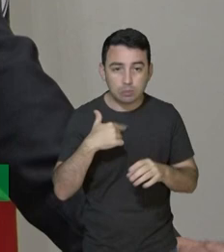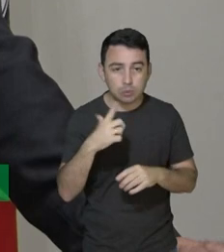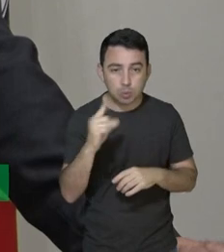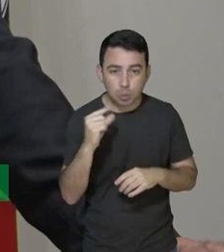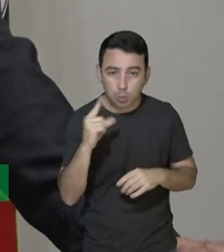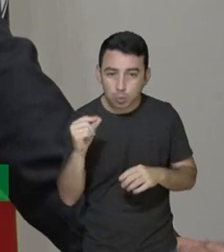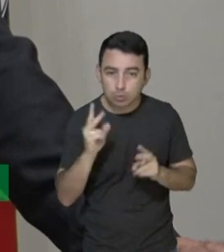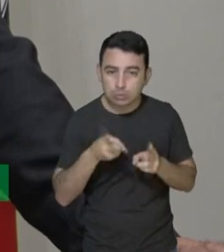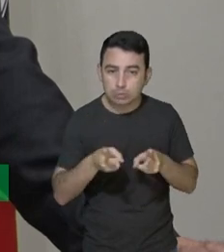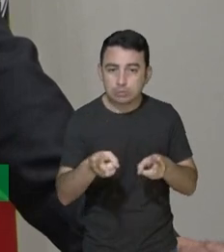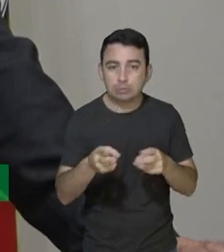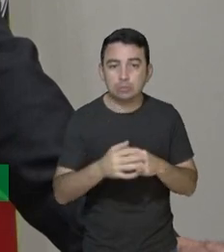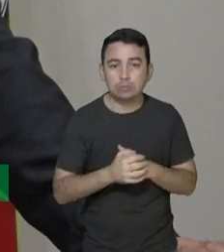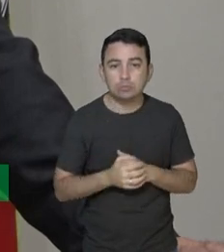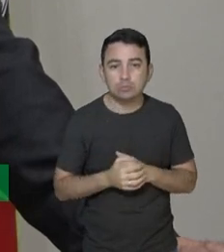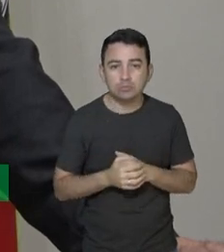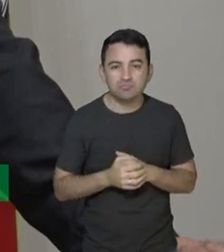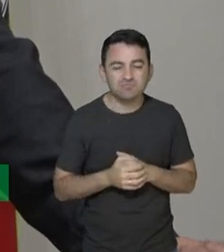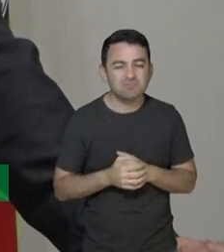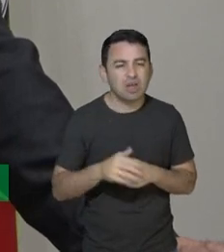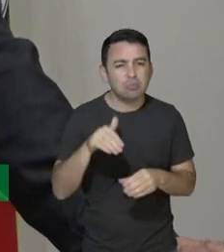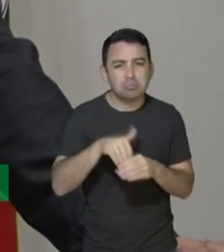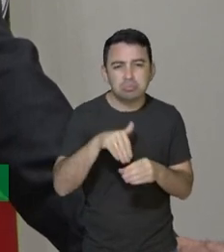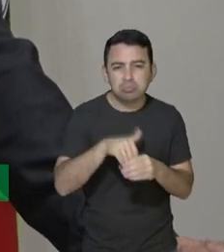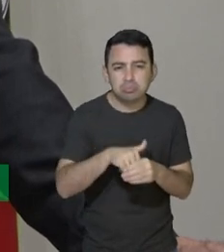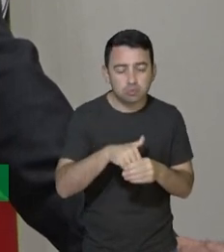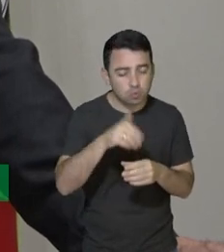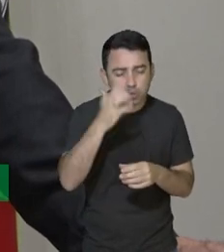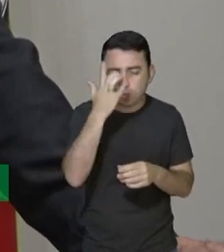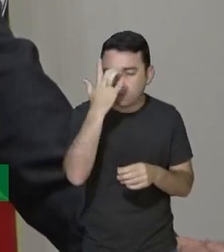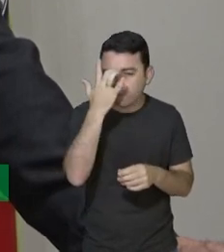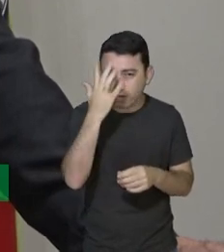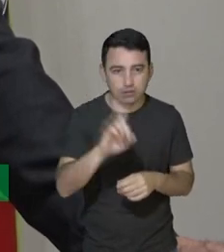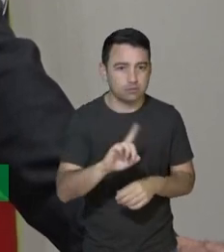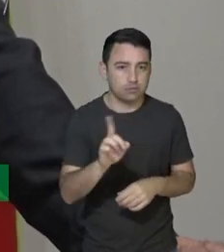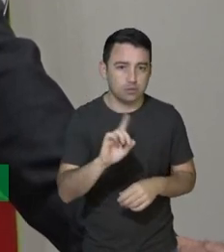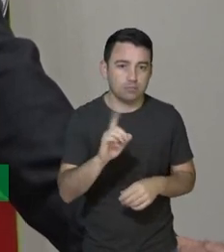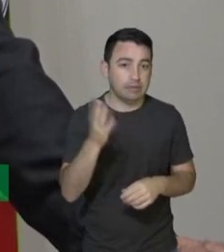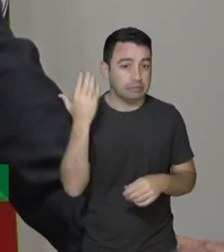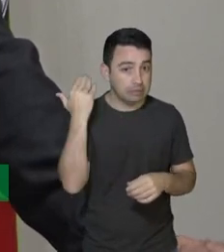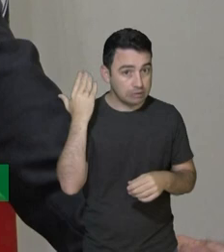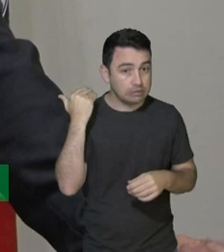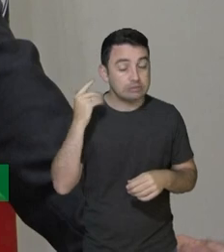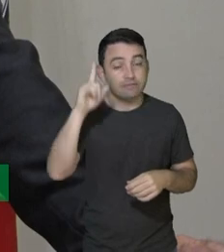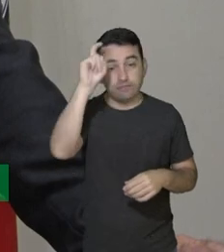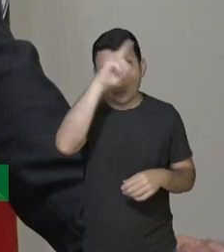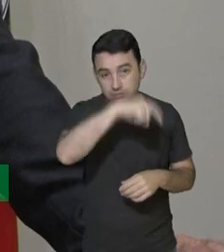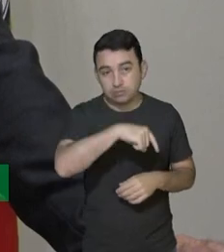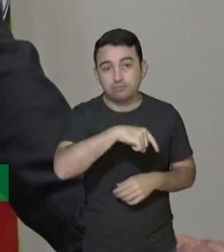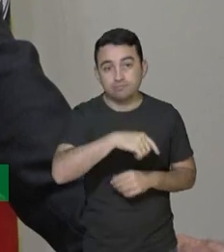disputei, eleições que nunca foram fáceis, sempre com muita dificuldade.